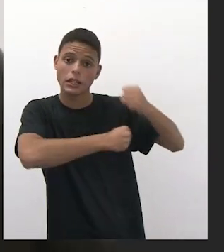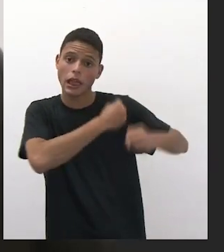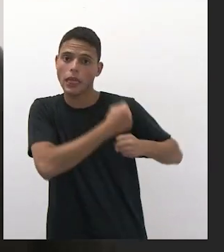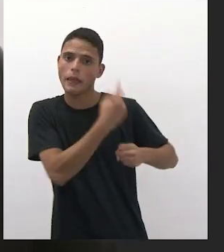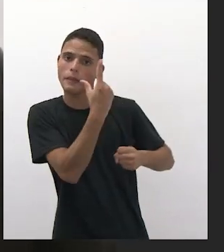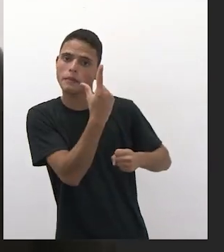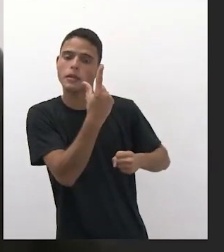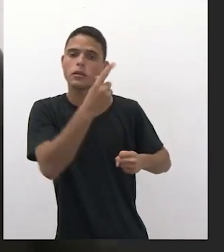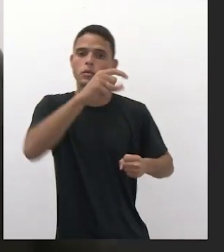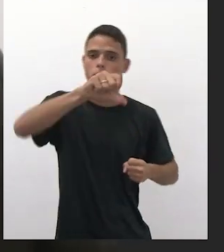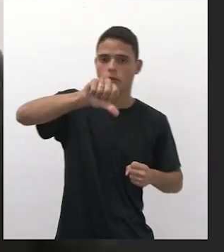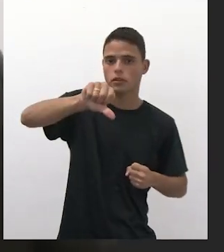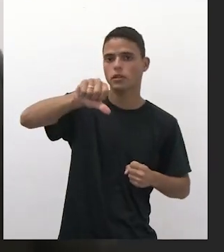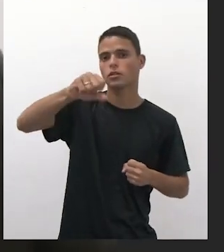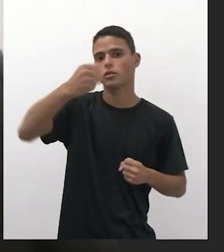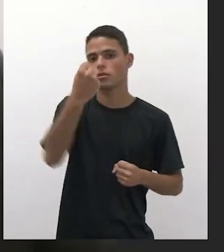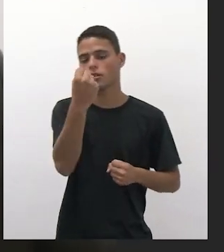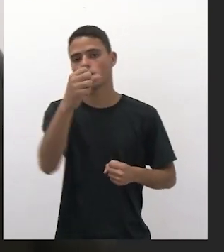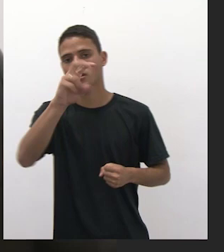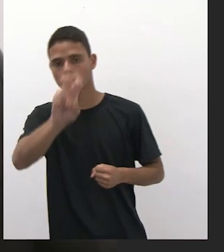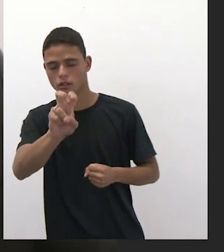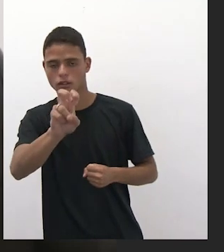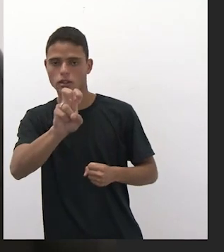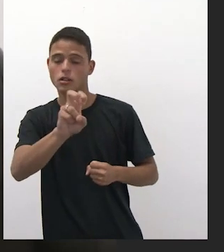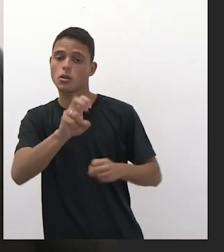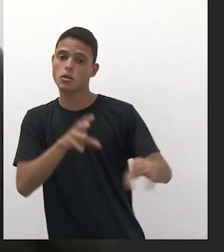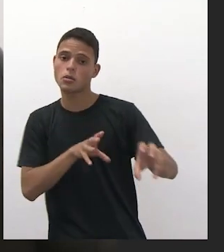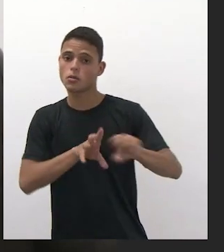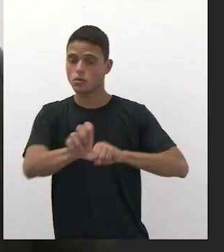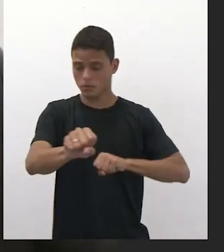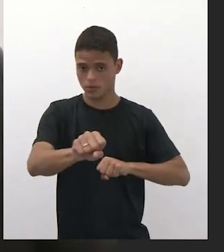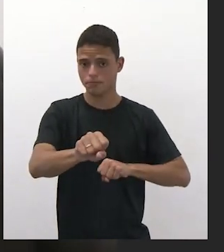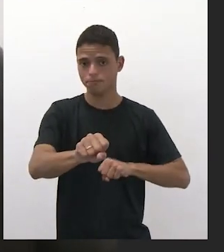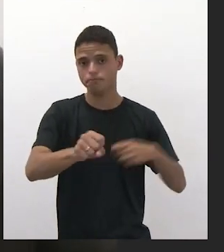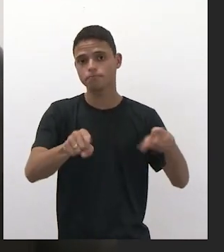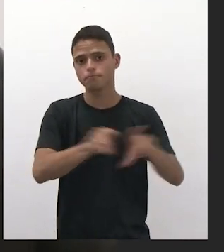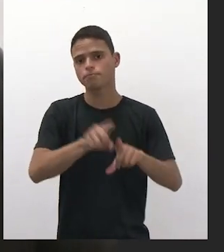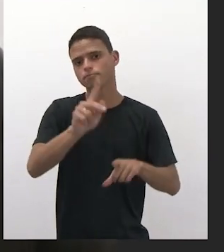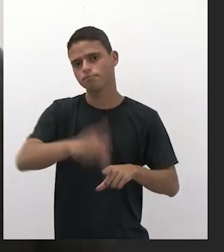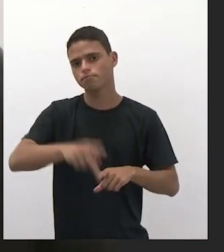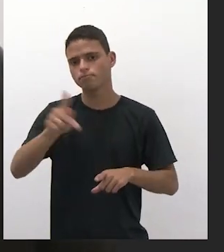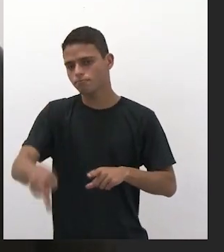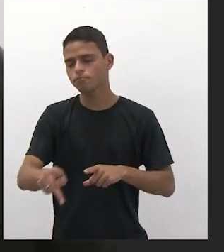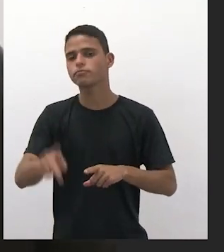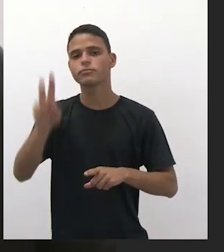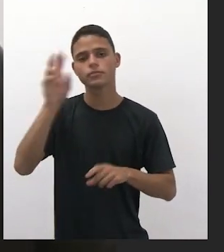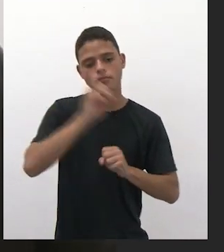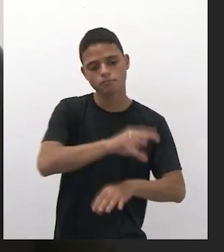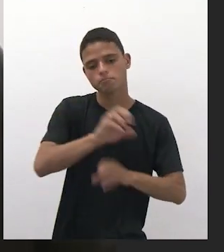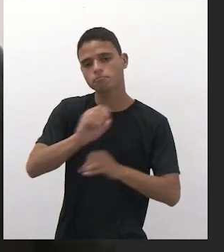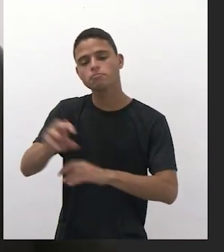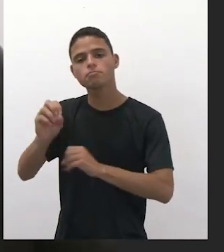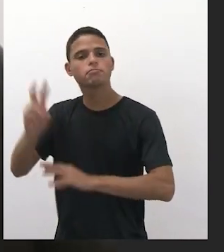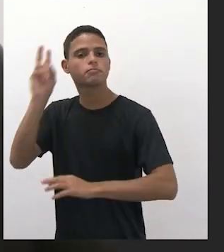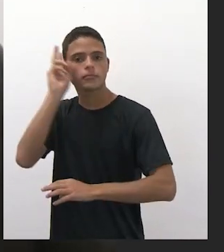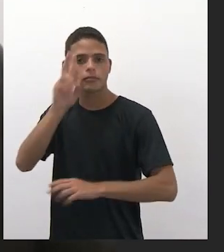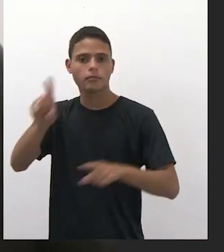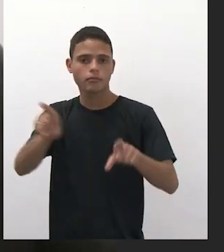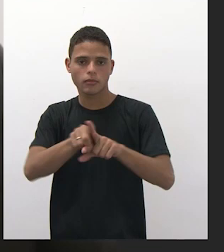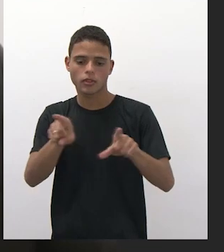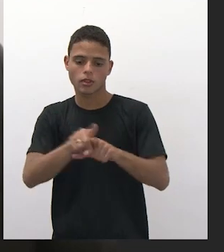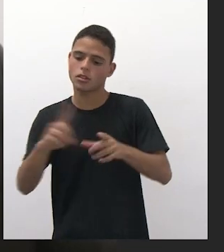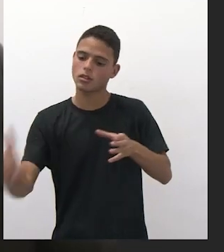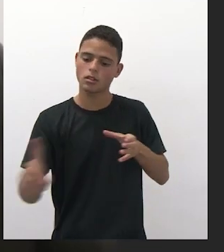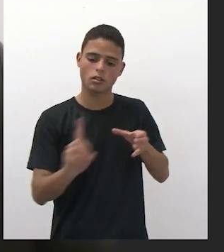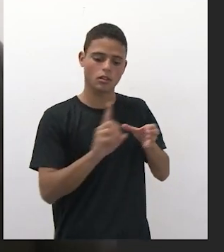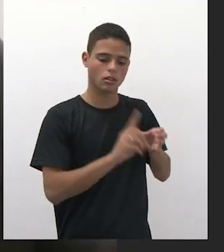1985, mestre em Educação com a temática Memória e Ensino de História e membro da equipe do Núcleo de Memória e